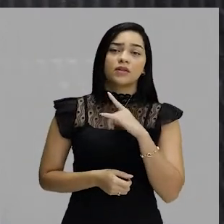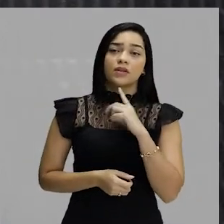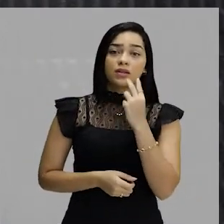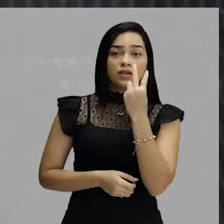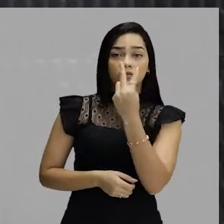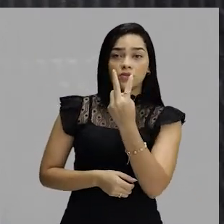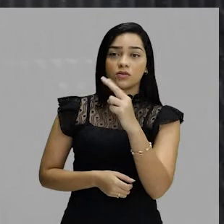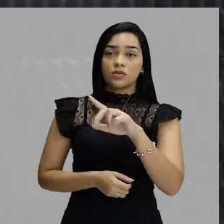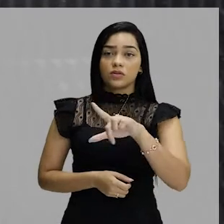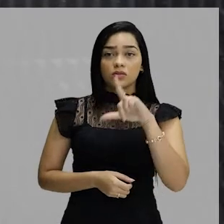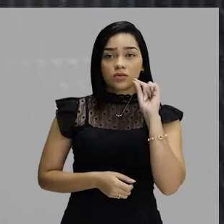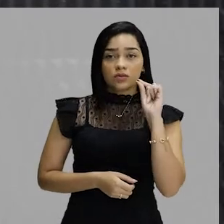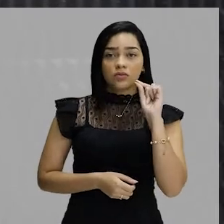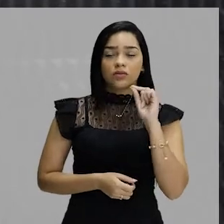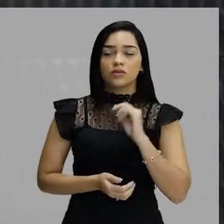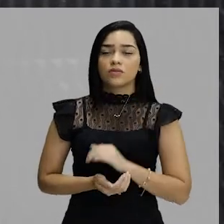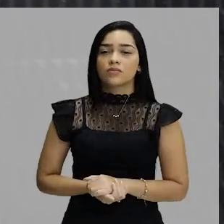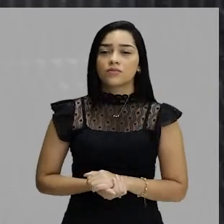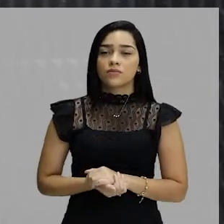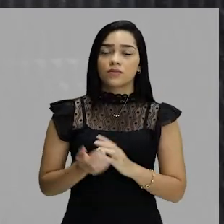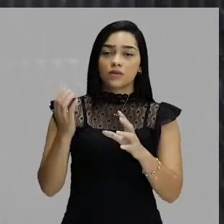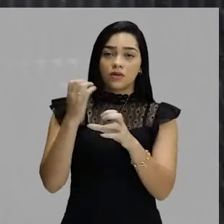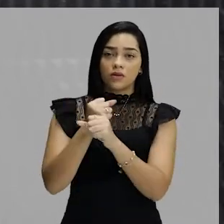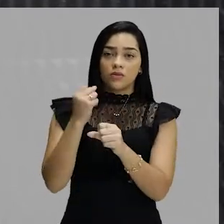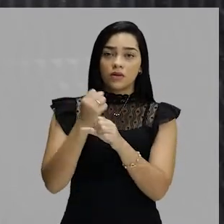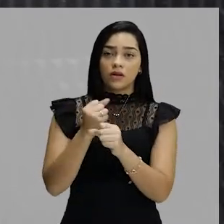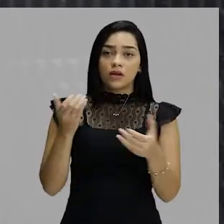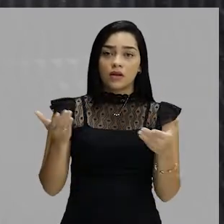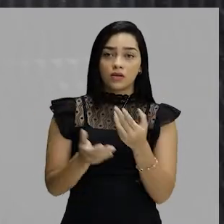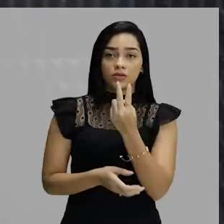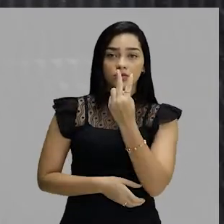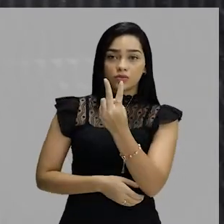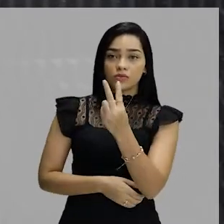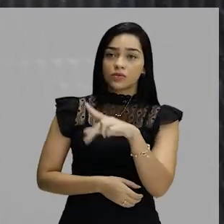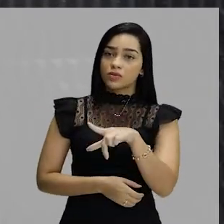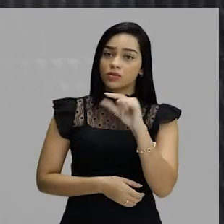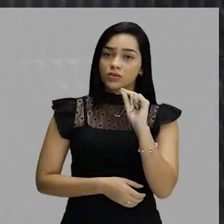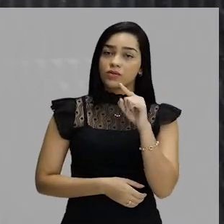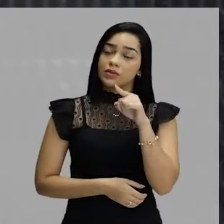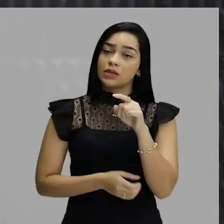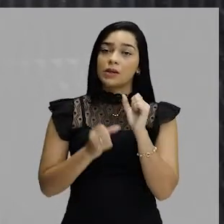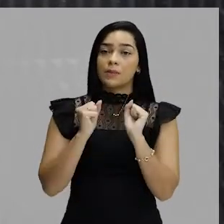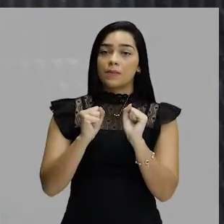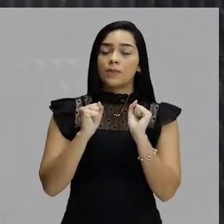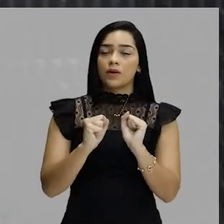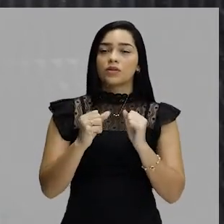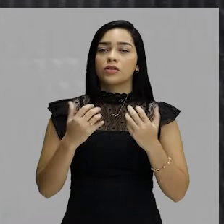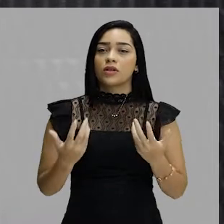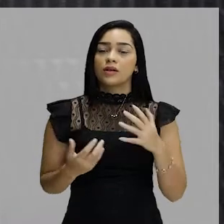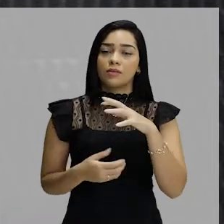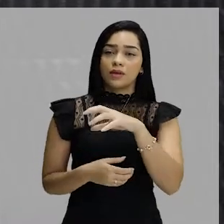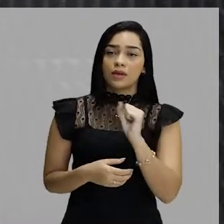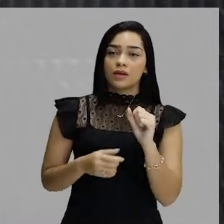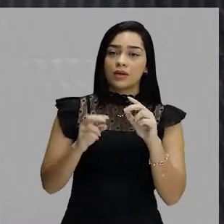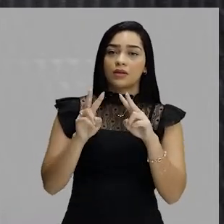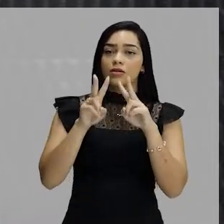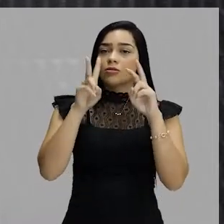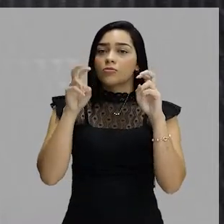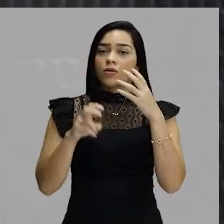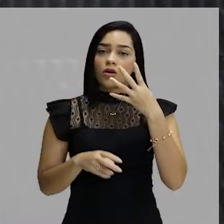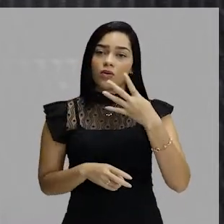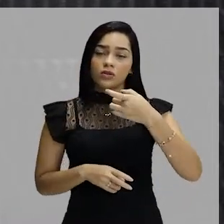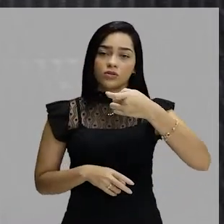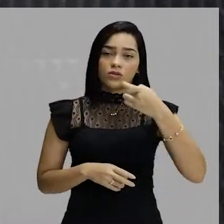duas opções, tá? Vamos calcular o zero da função de duas maneiras. Você pode pegar essa expressão